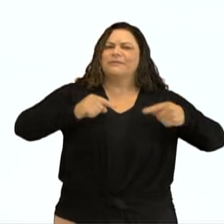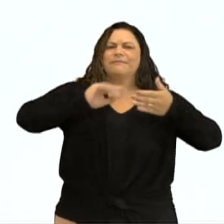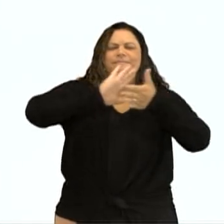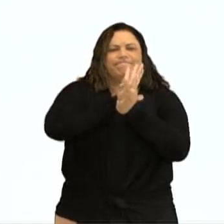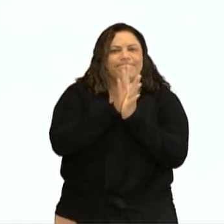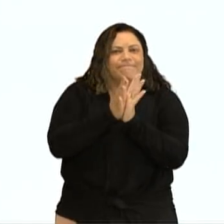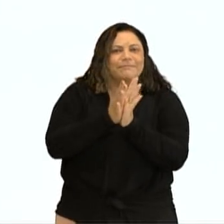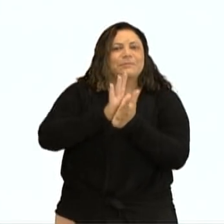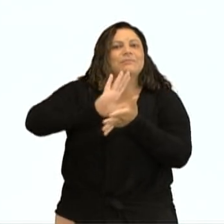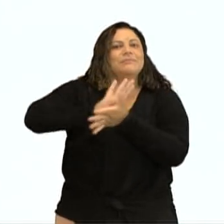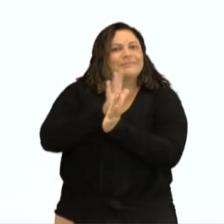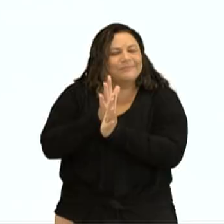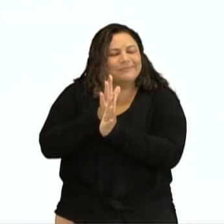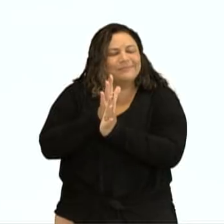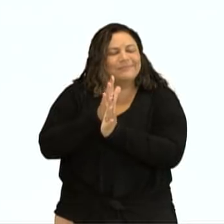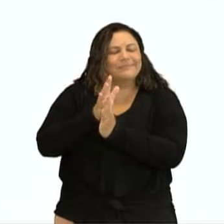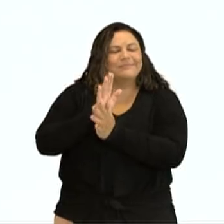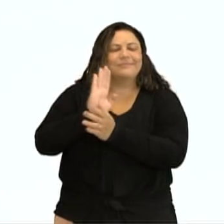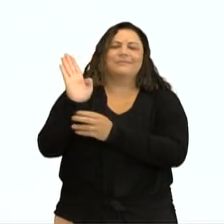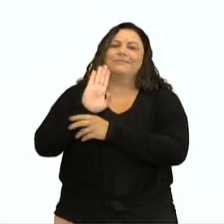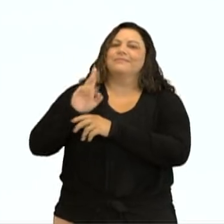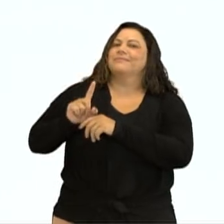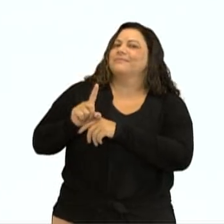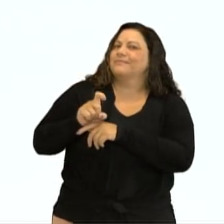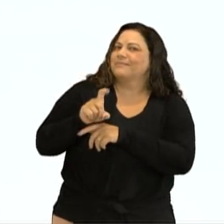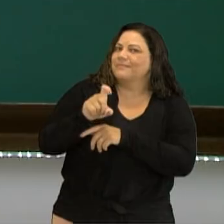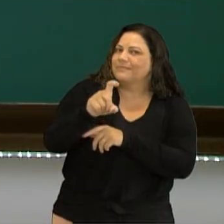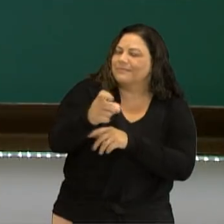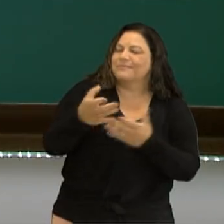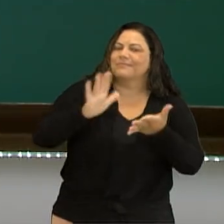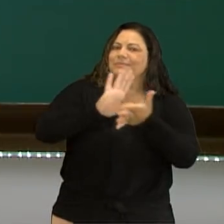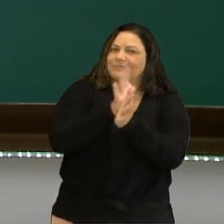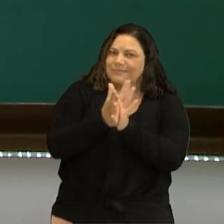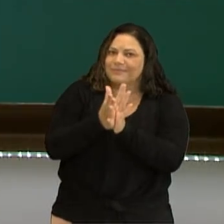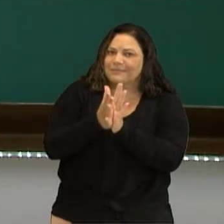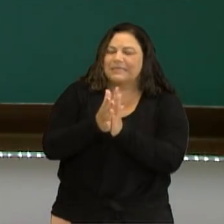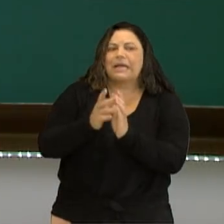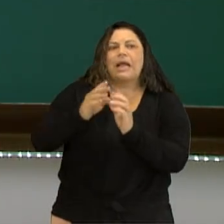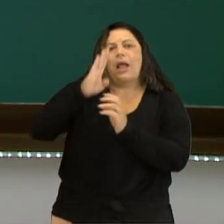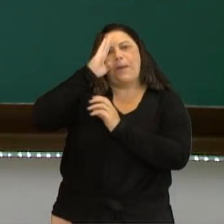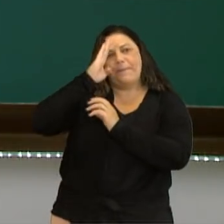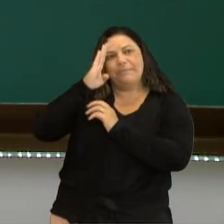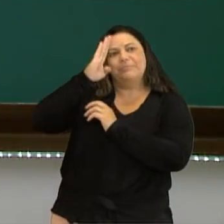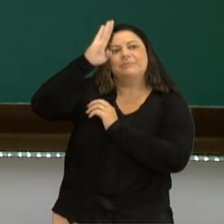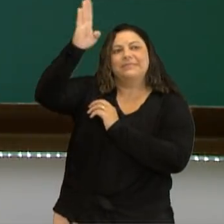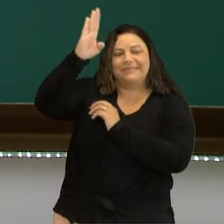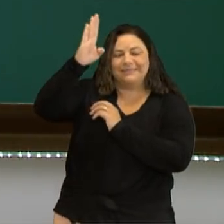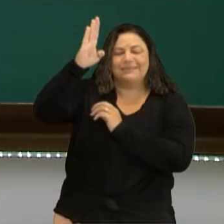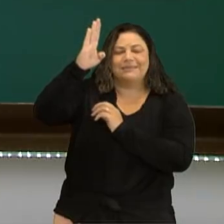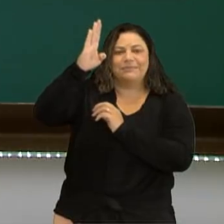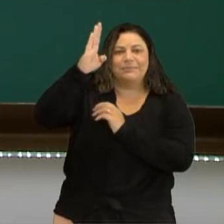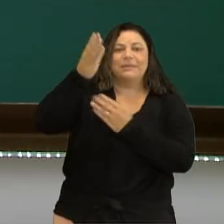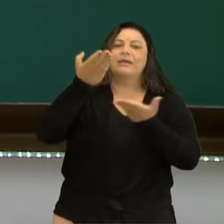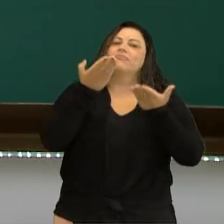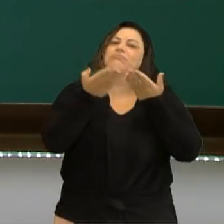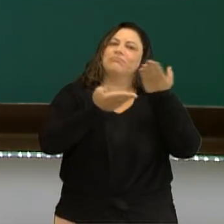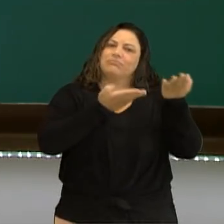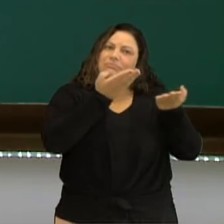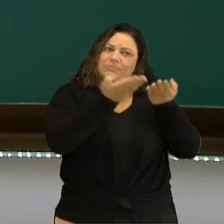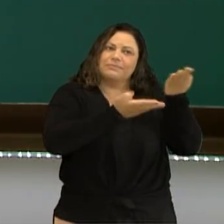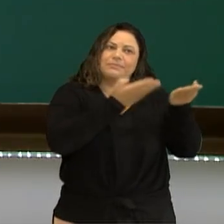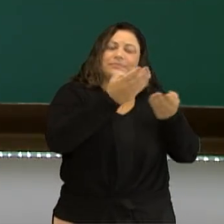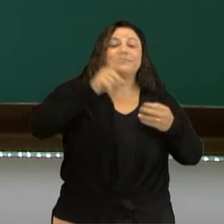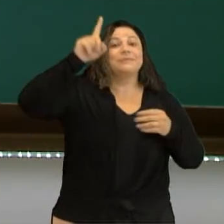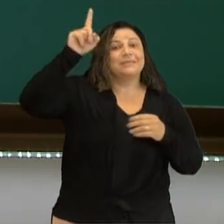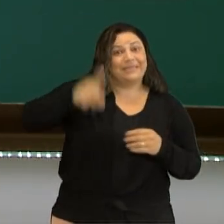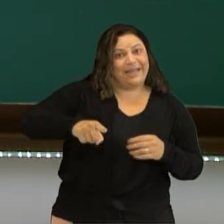destruir esse agente causador de uma doença no nosso corpo. Então, o principal tratamento